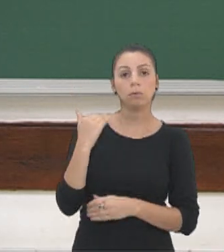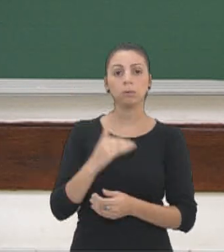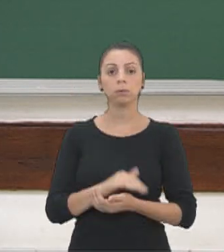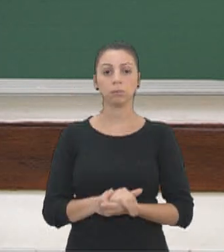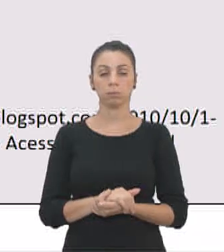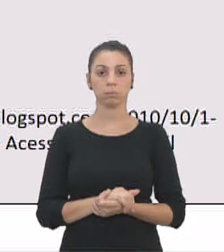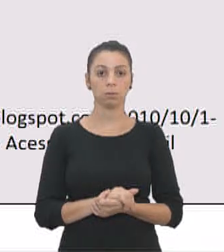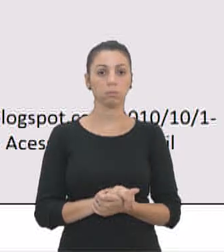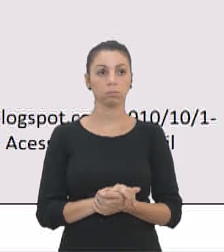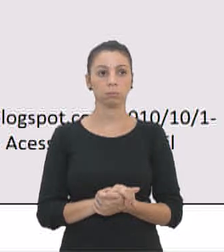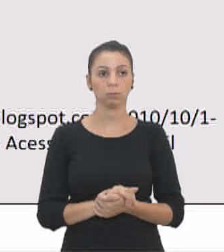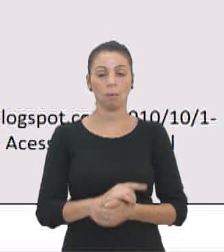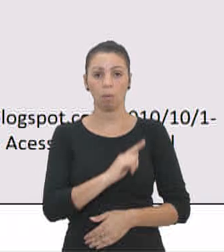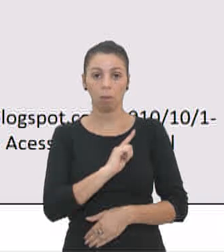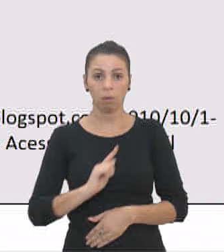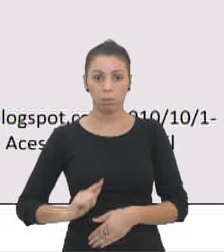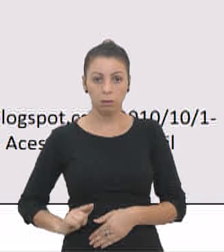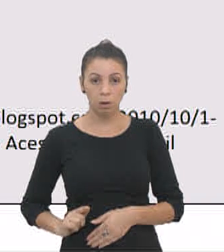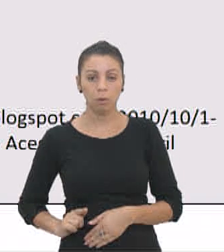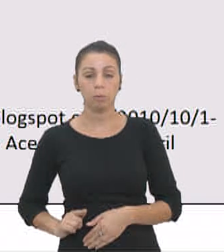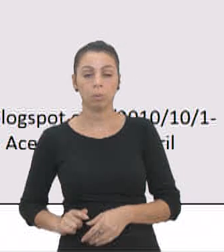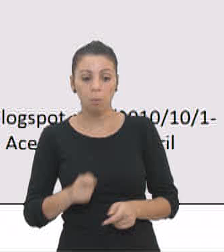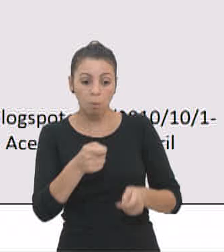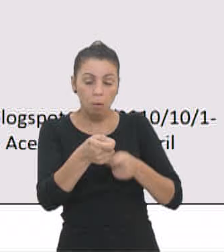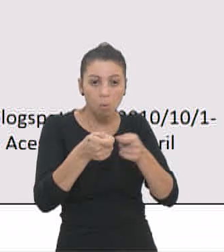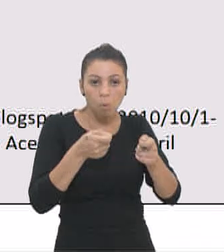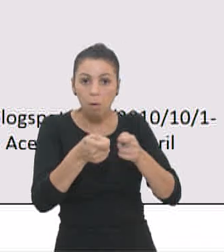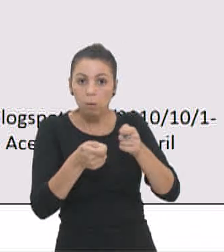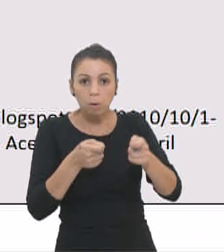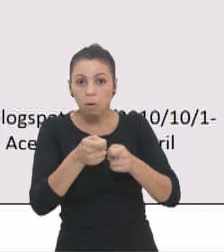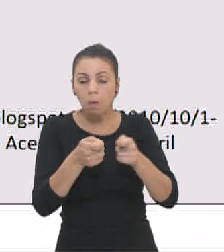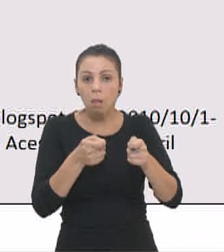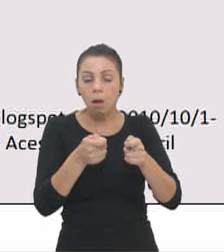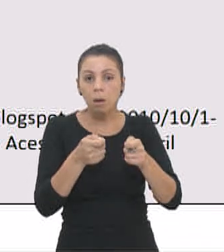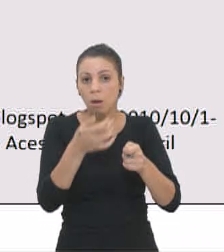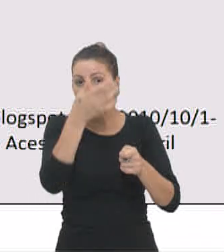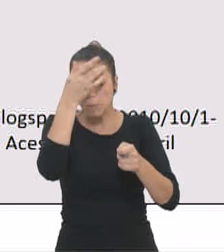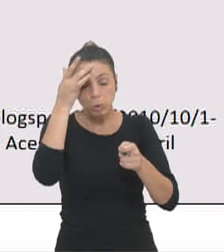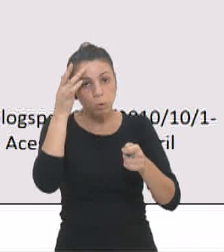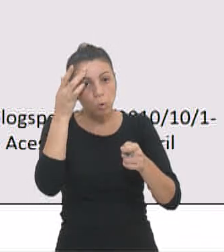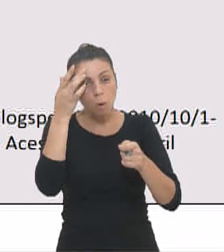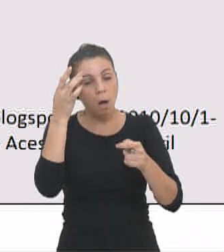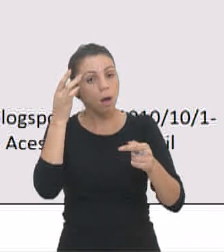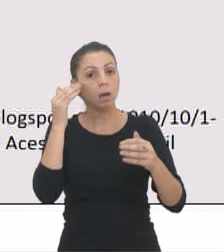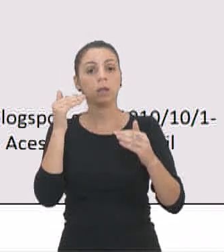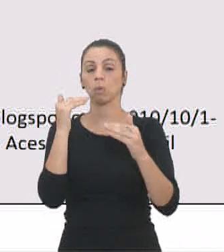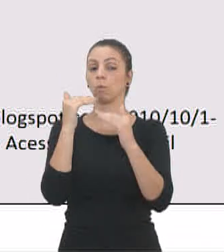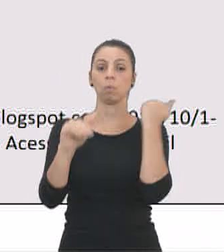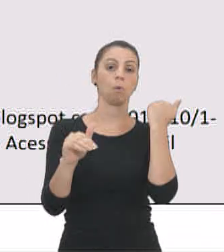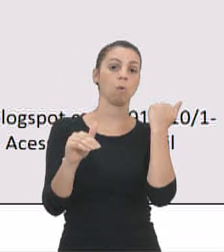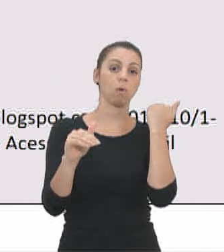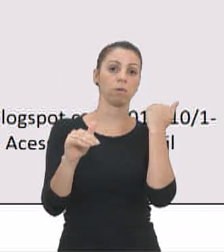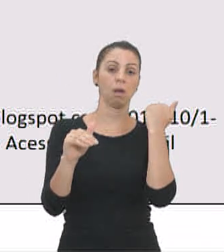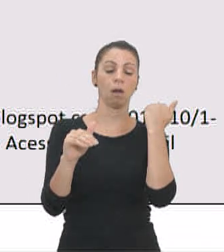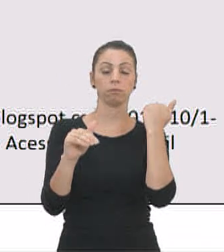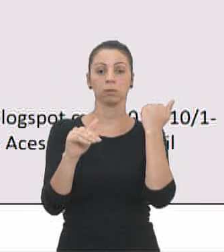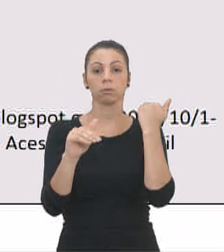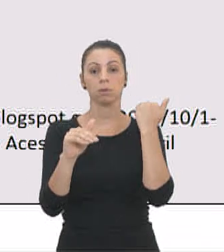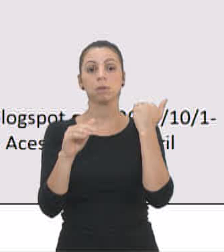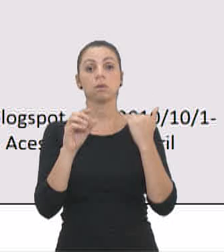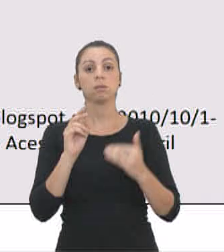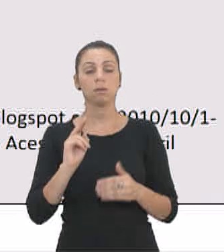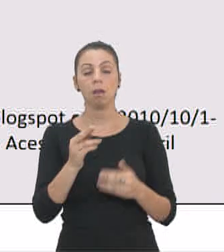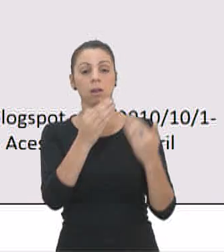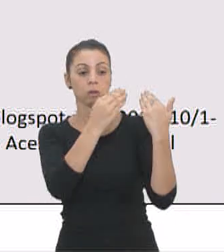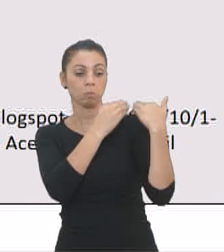Na república controlada pelos jacobinos, os opositores foram alvos da lei dos suspeitos, responsável pela morte